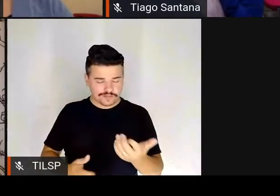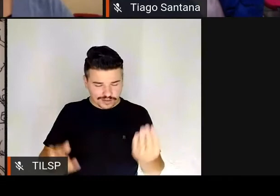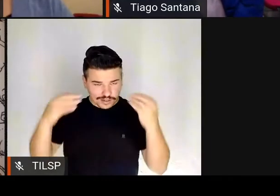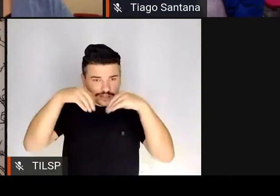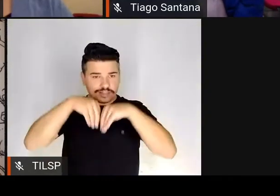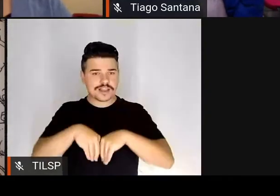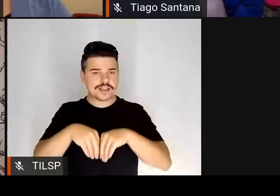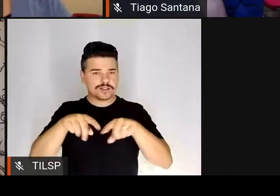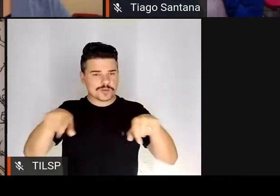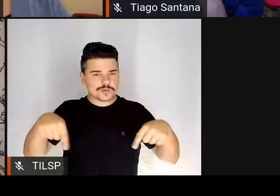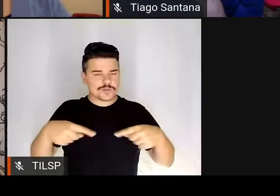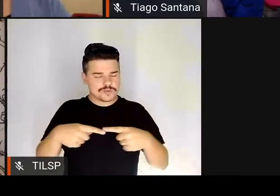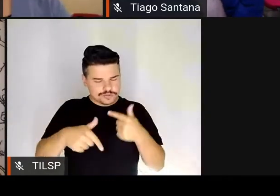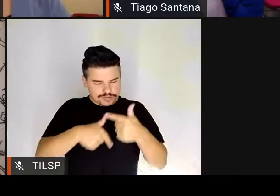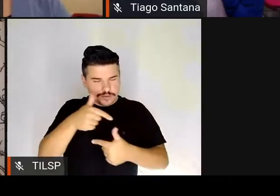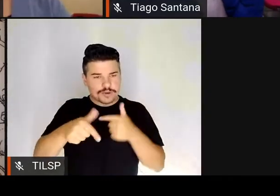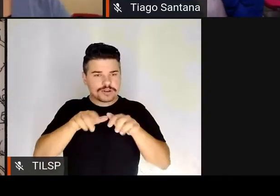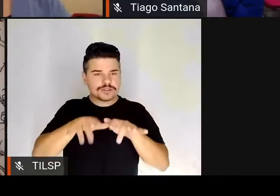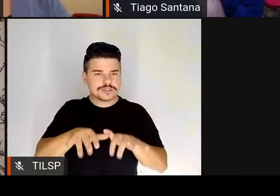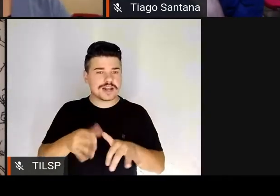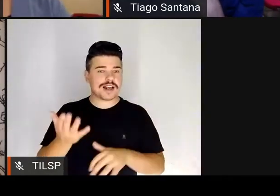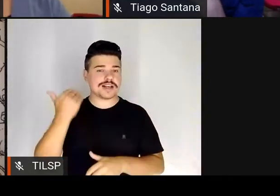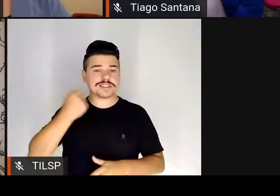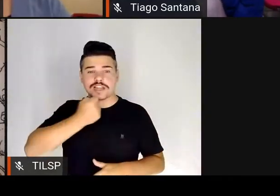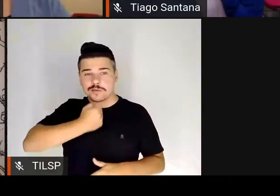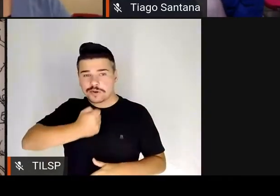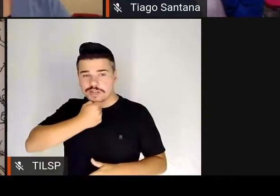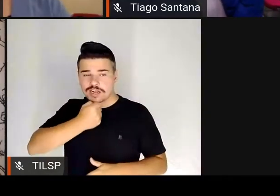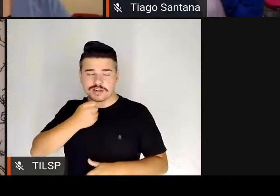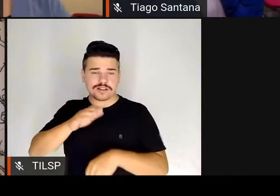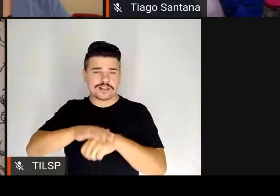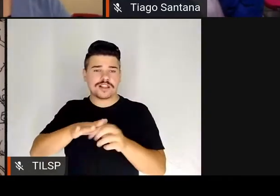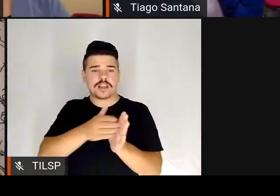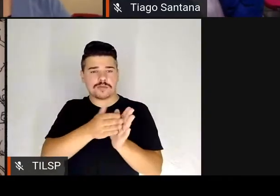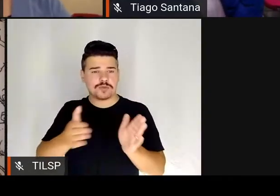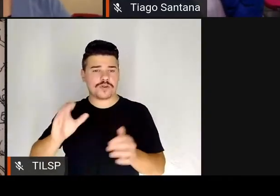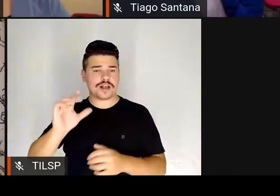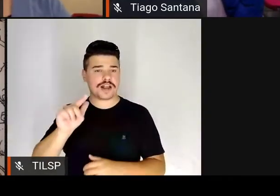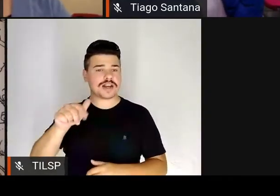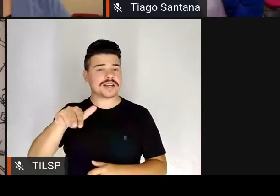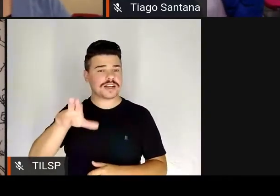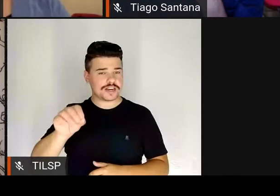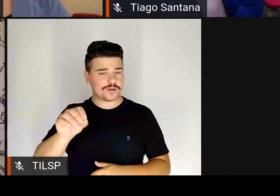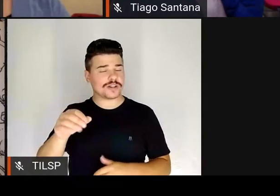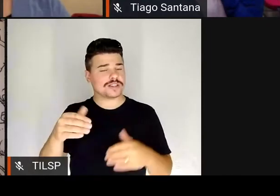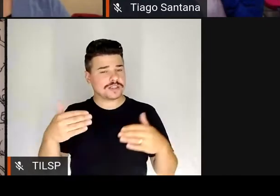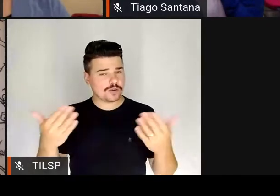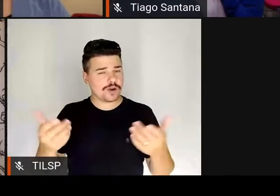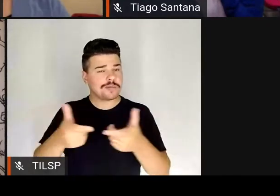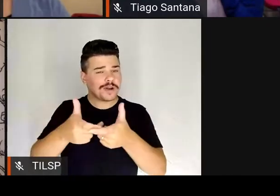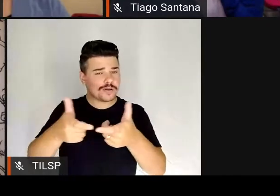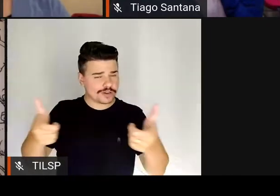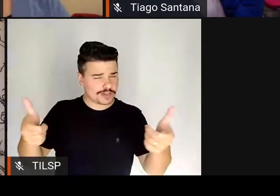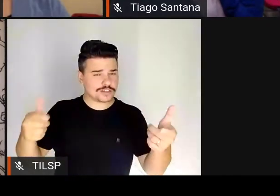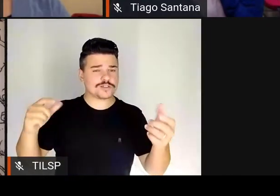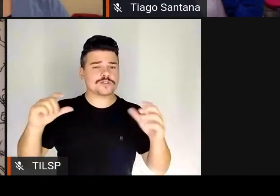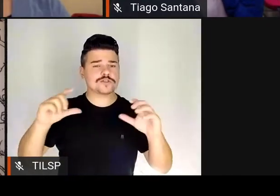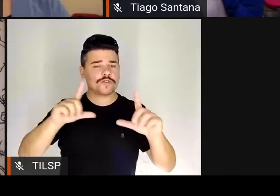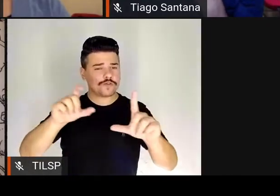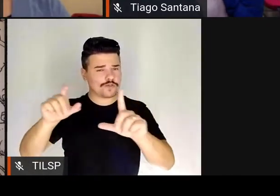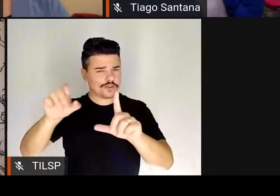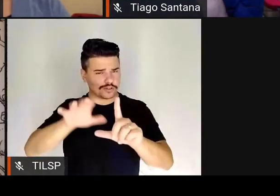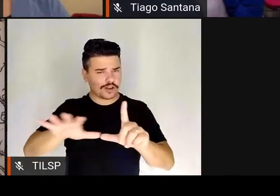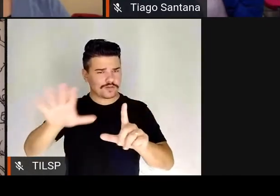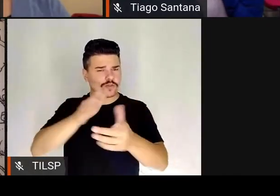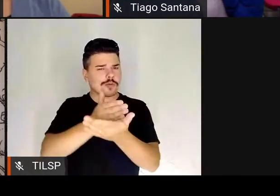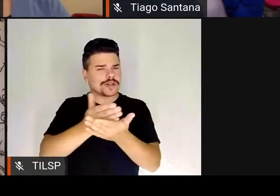e como era a reportagem, né, no tempo do Luciano Carneiro, os fotógrafos também começaram a prestar muito